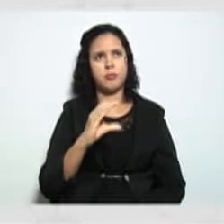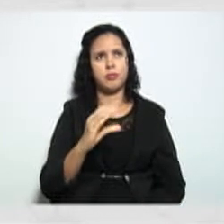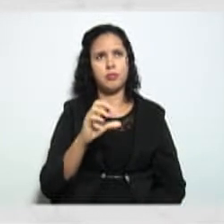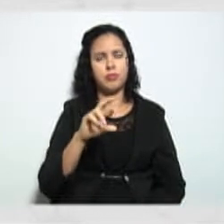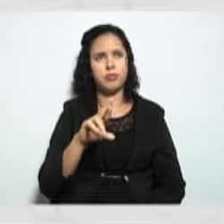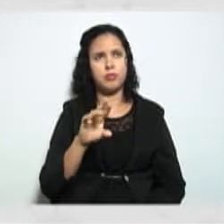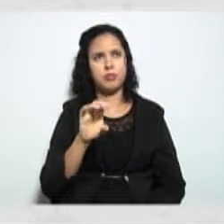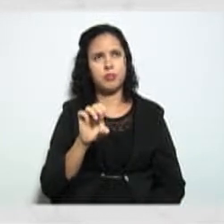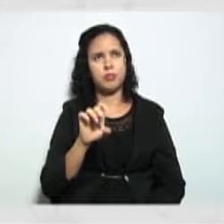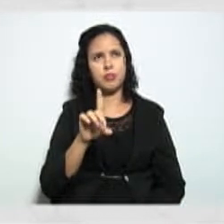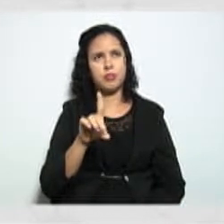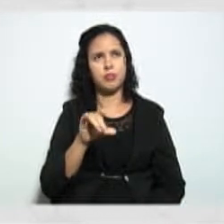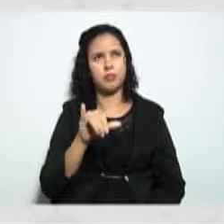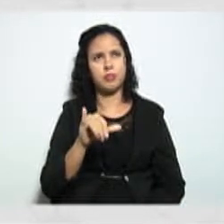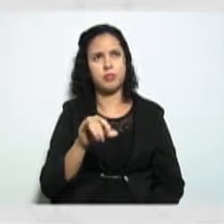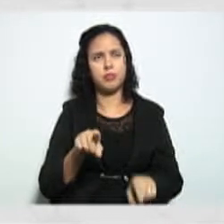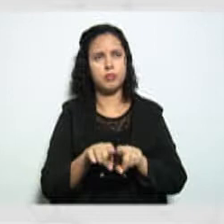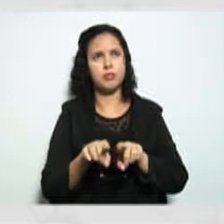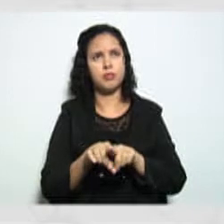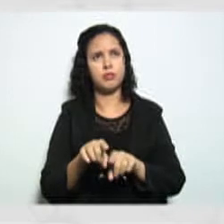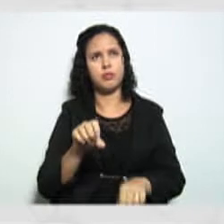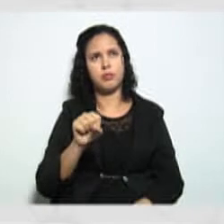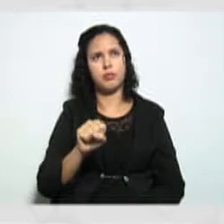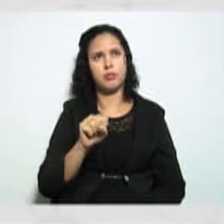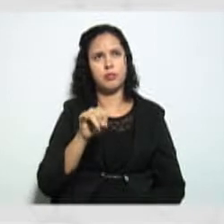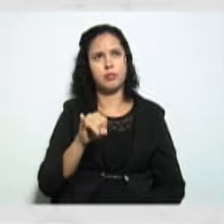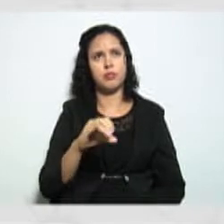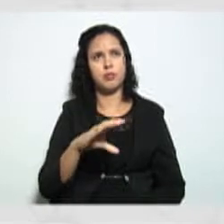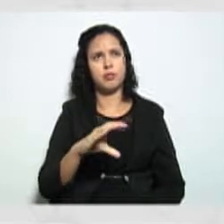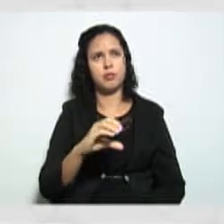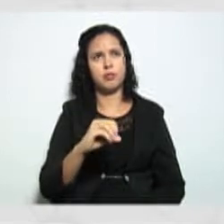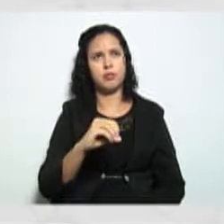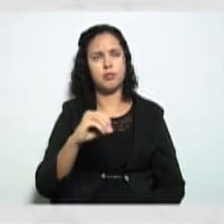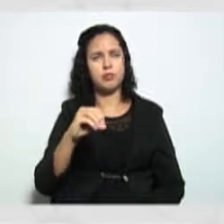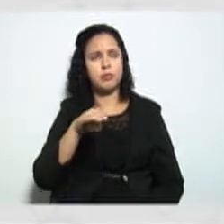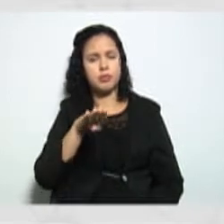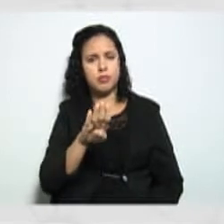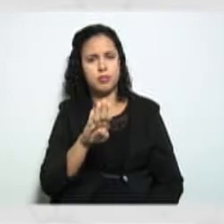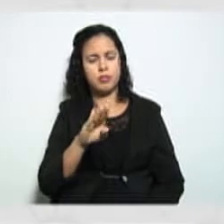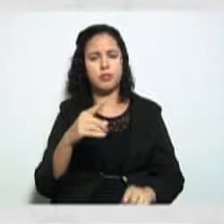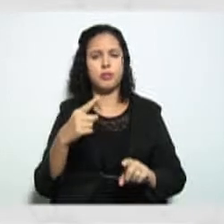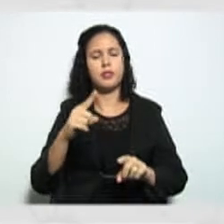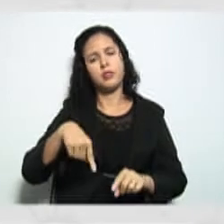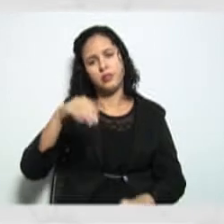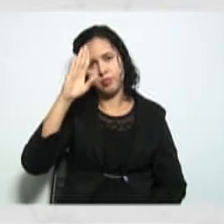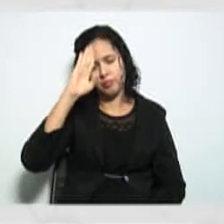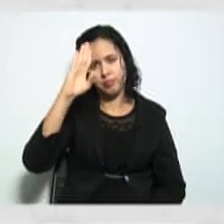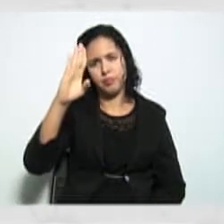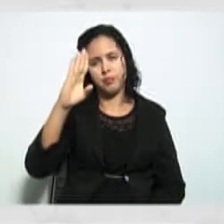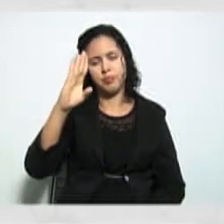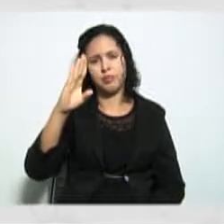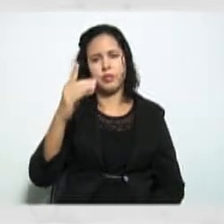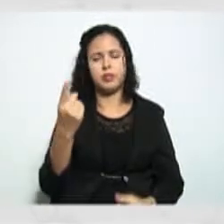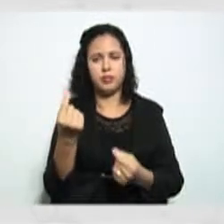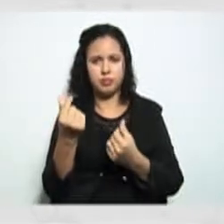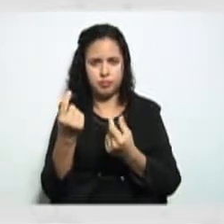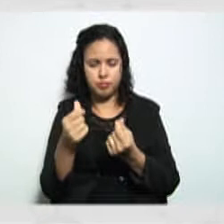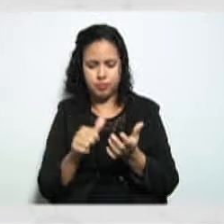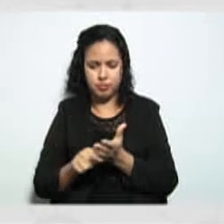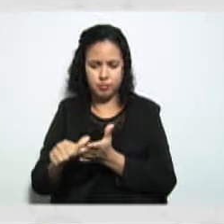de créditos diferenciam-se dos bancos tradicionais no momento em que reinveste a poupança de seus cooperados na própria